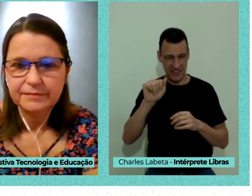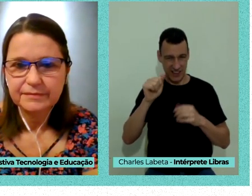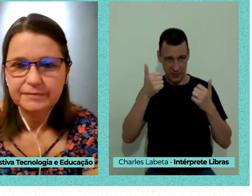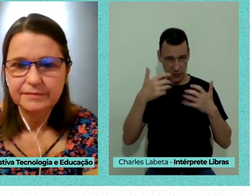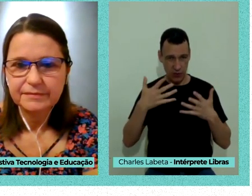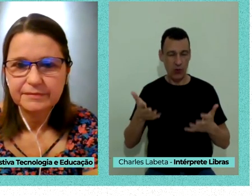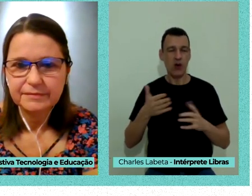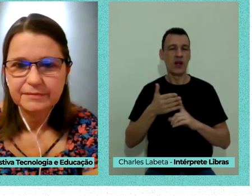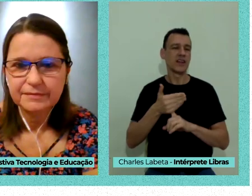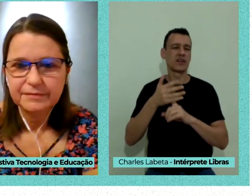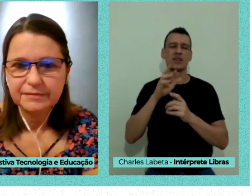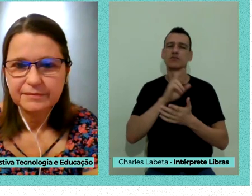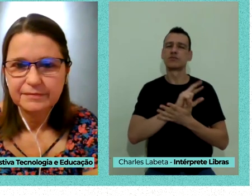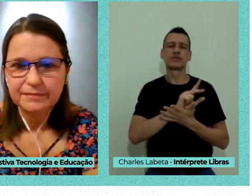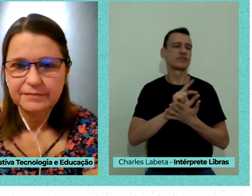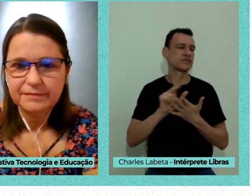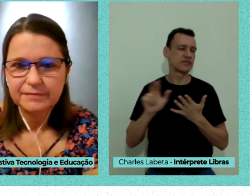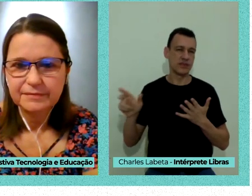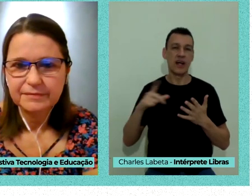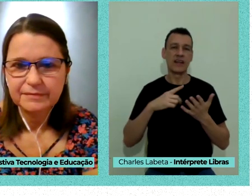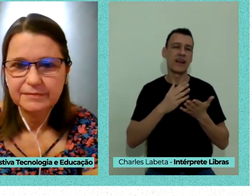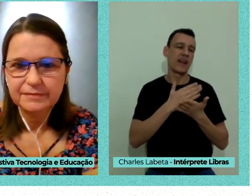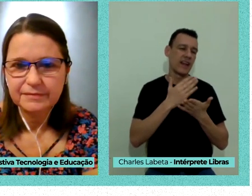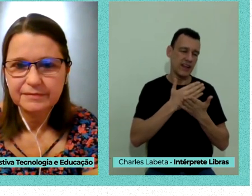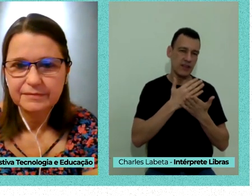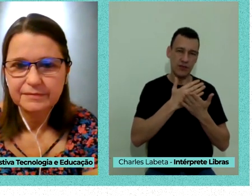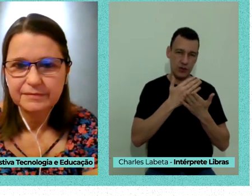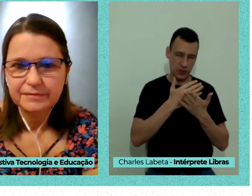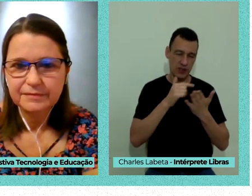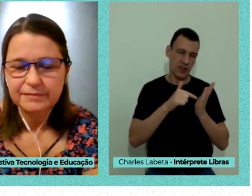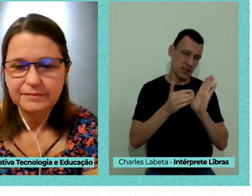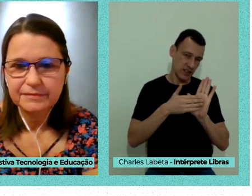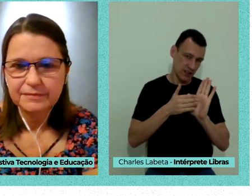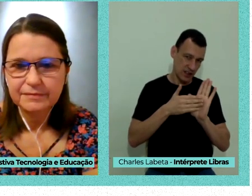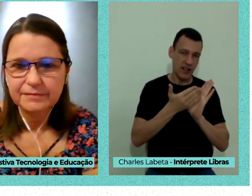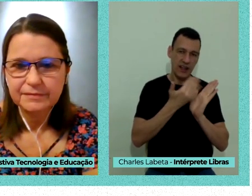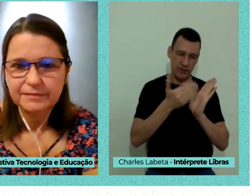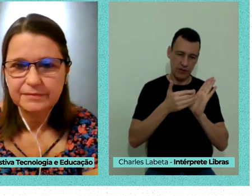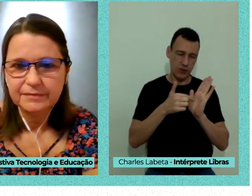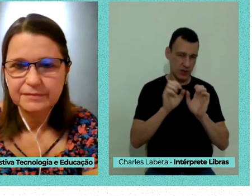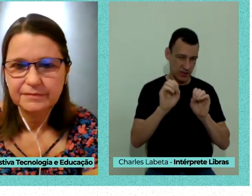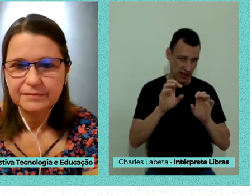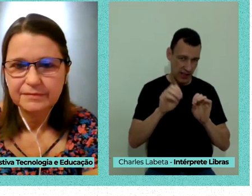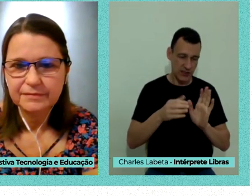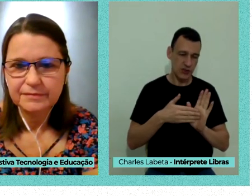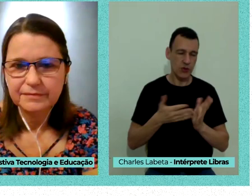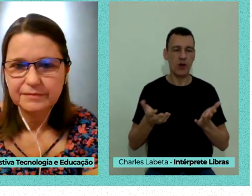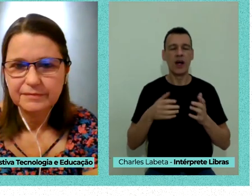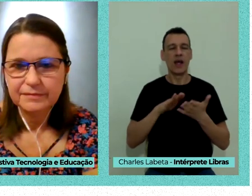desde dos livros didáticos, de imprimir um texto,